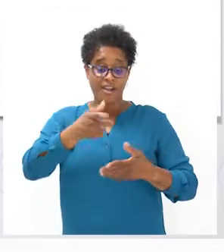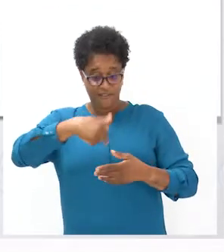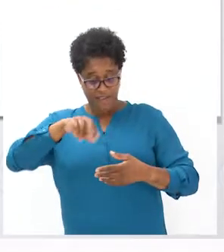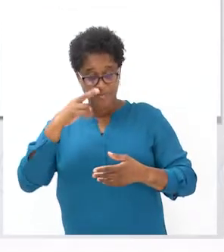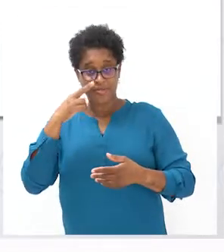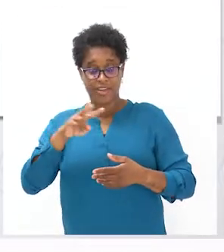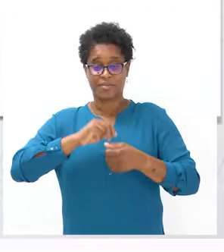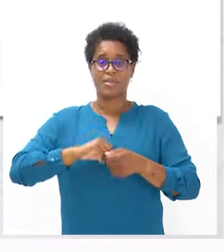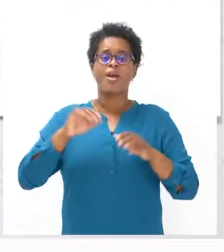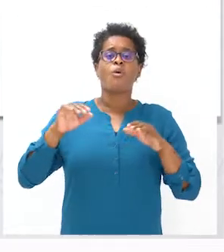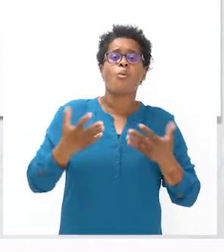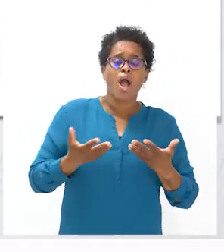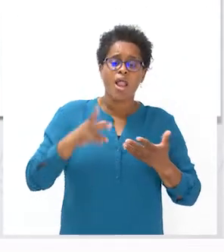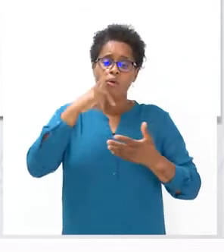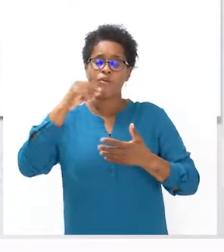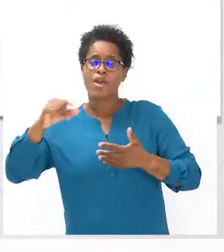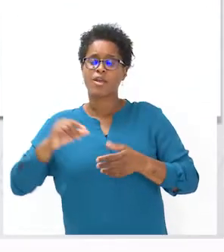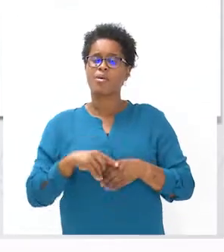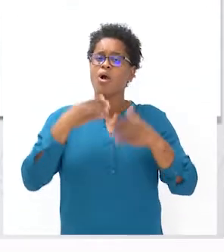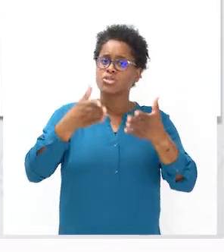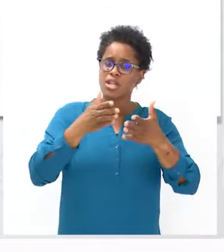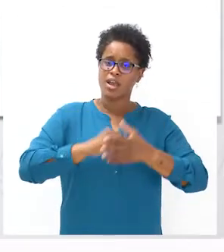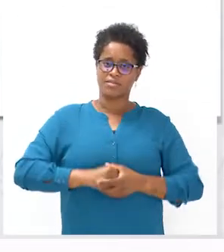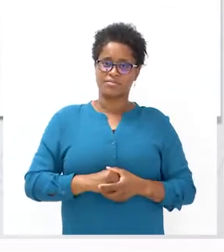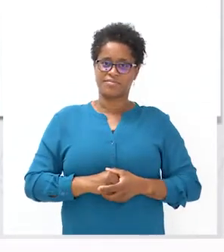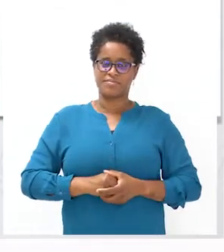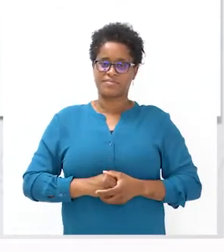vejamos. Qual é o verbo auxiliar?